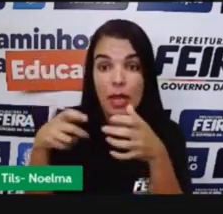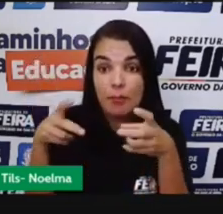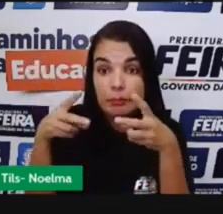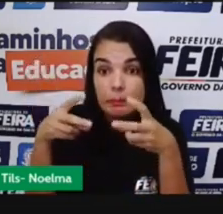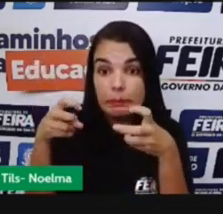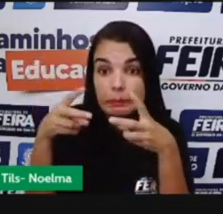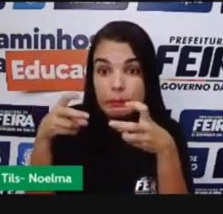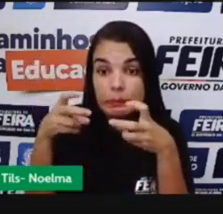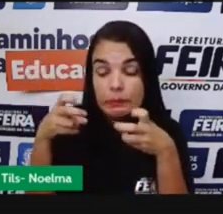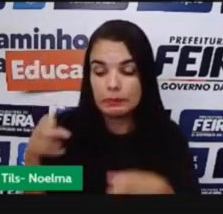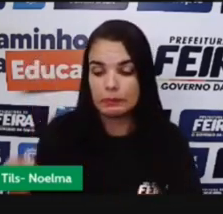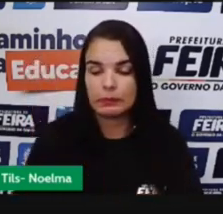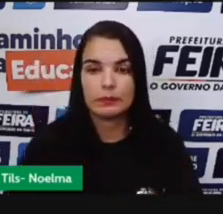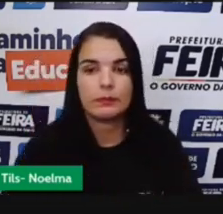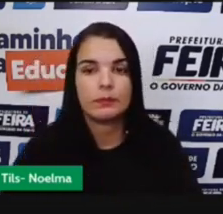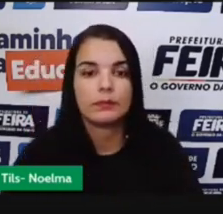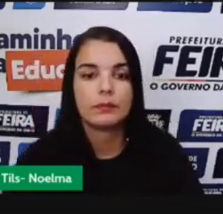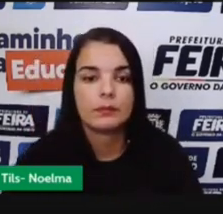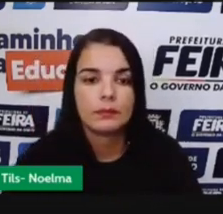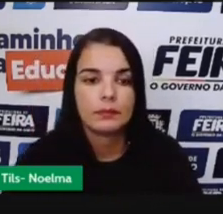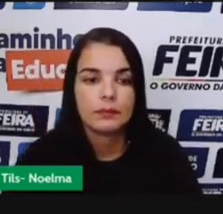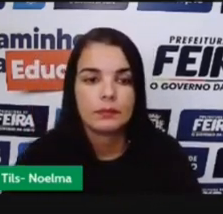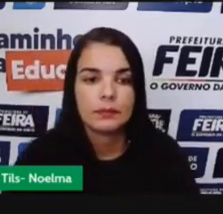2, 12.